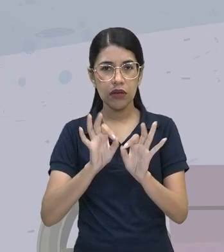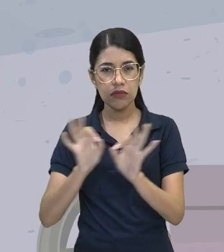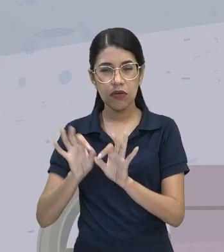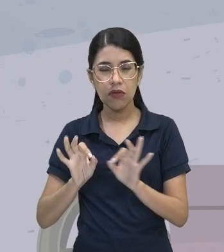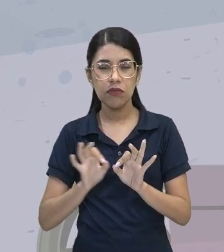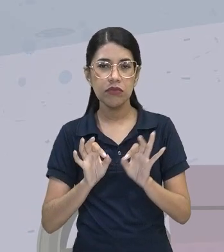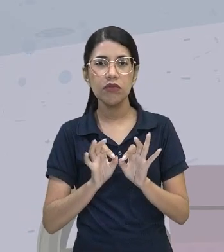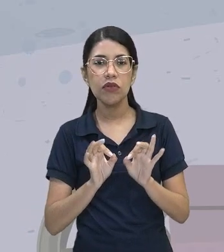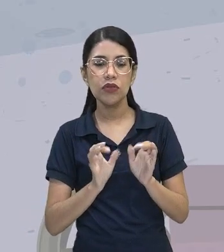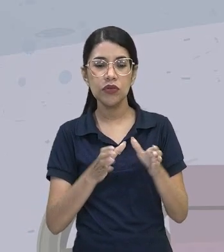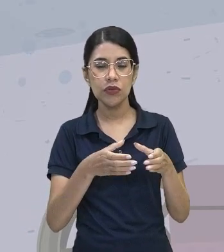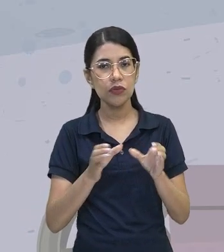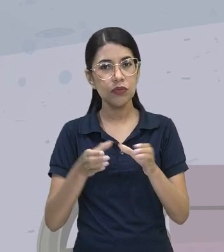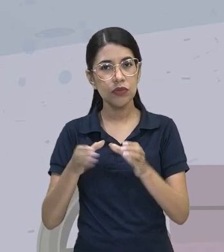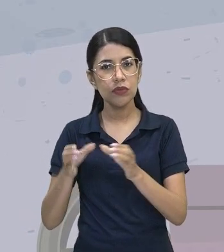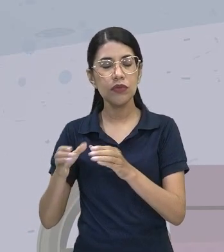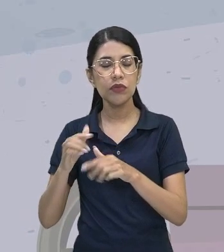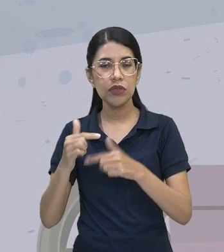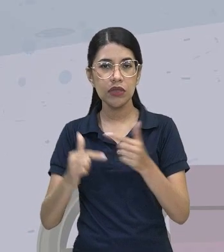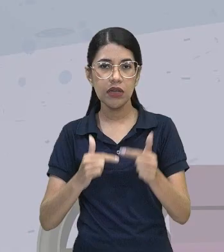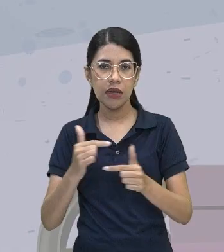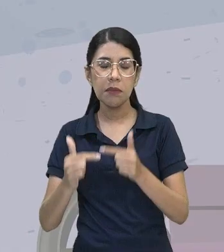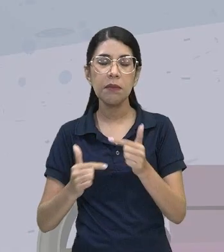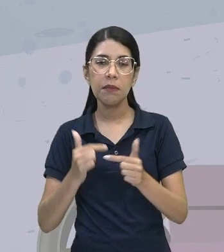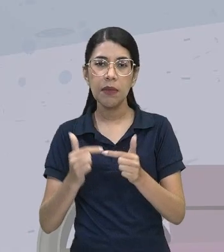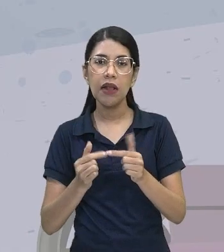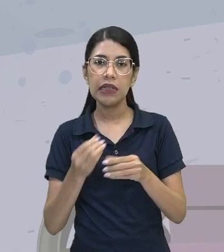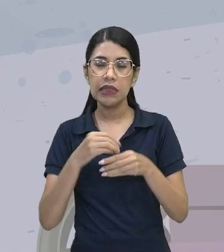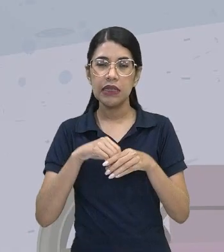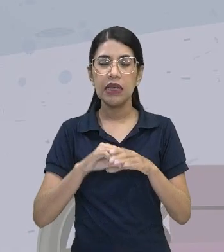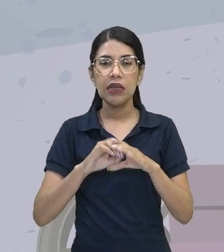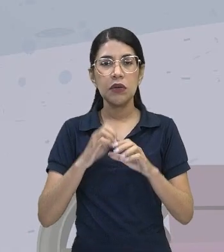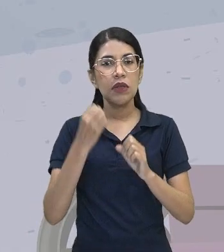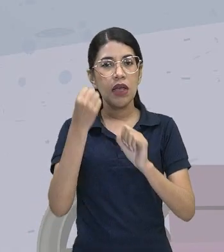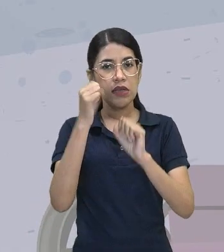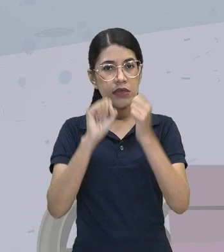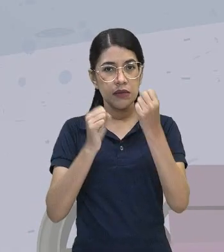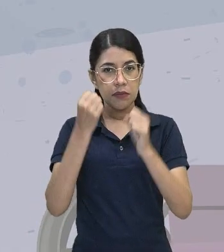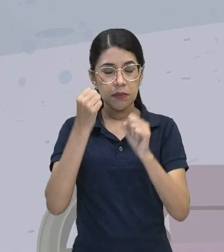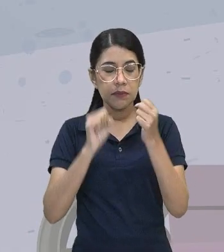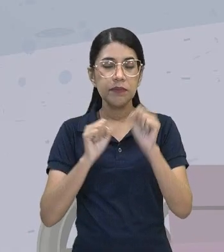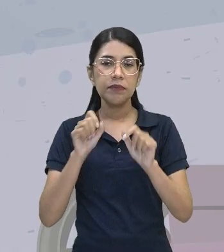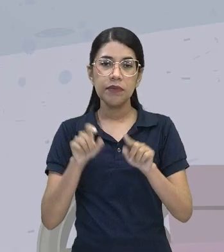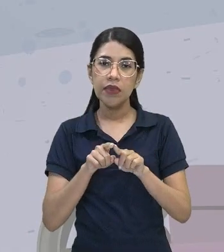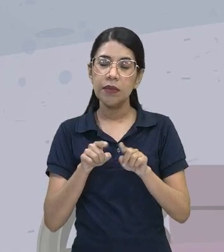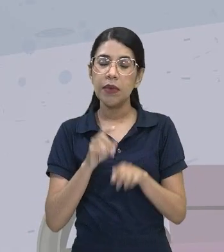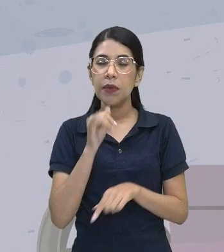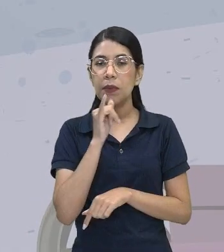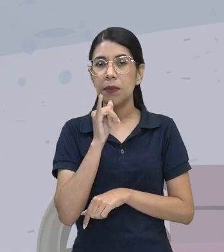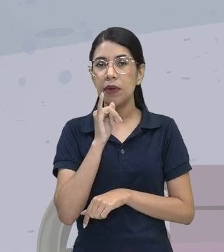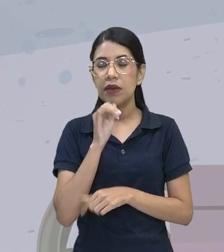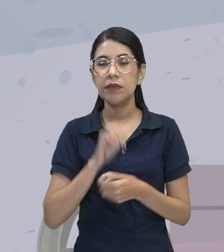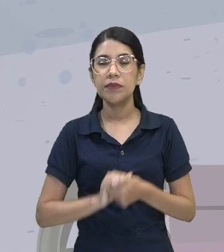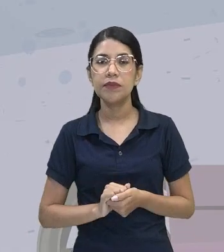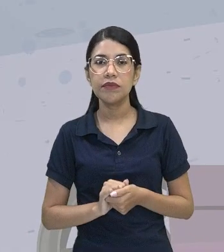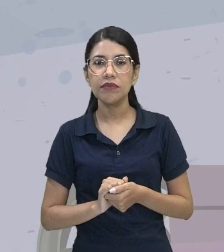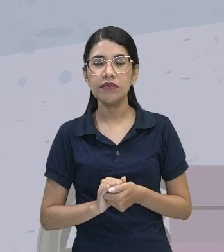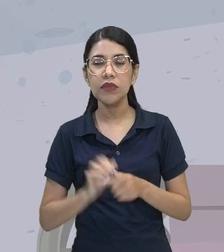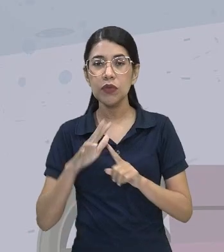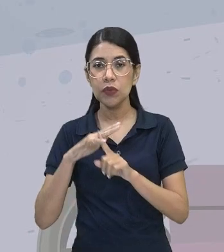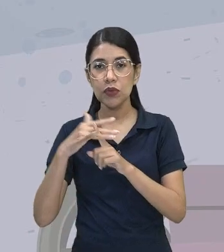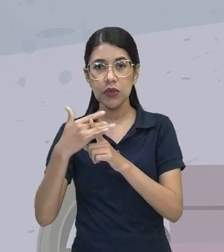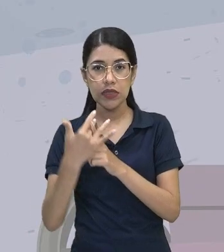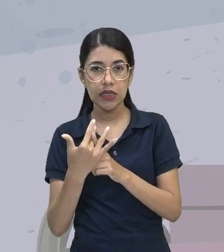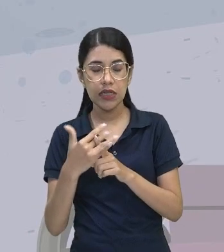do trabalhador, o trabalhador operário, o trabalhador das fábricas, tá, gente? Movimentos como o socialismo e o